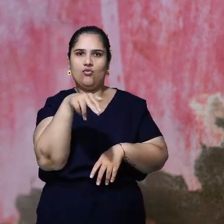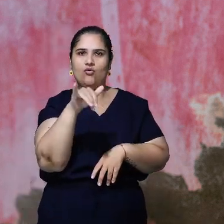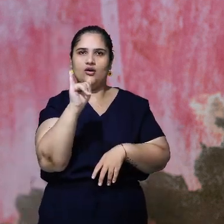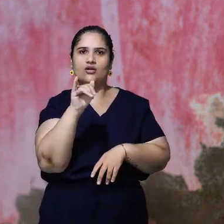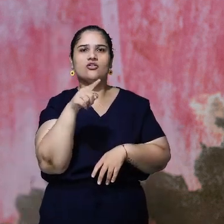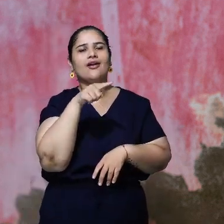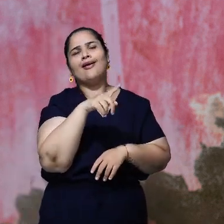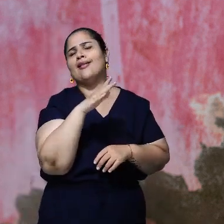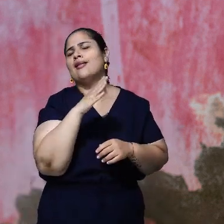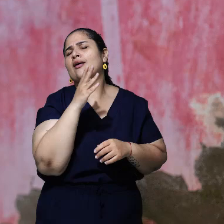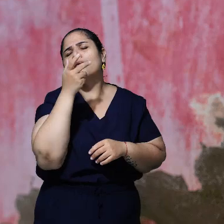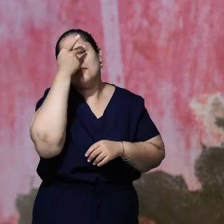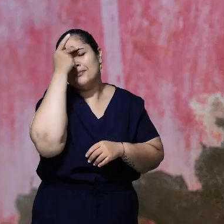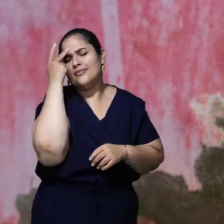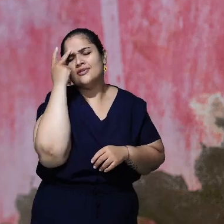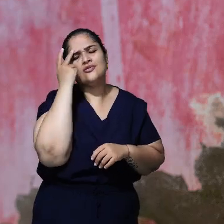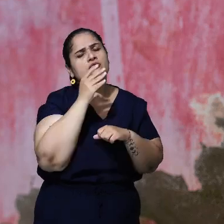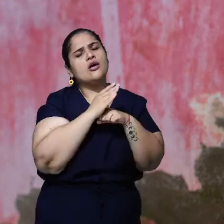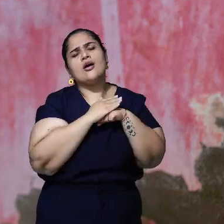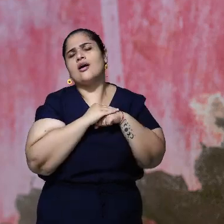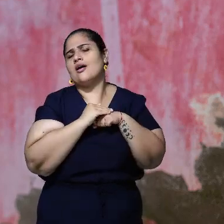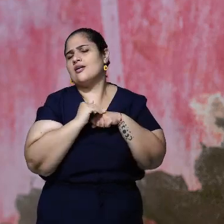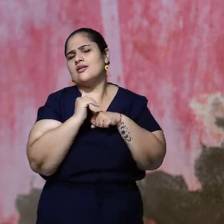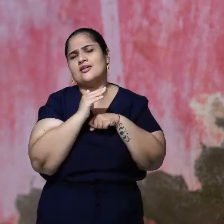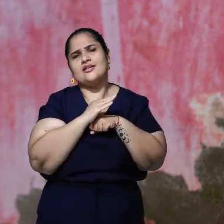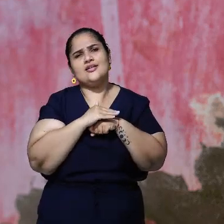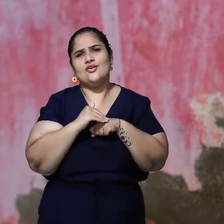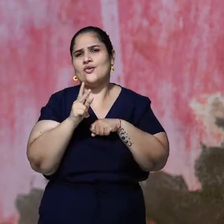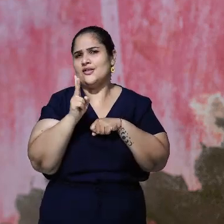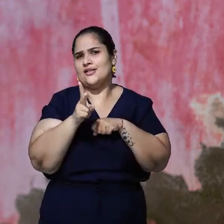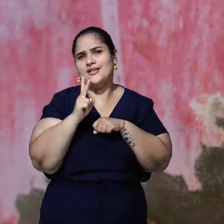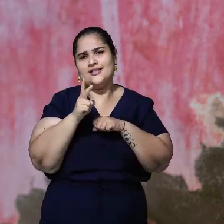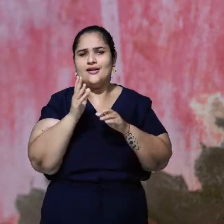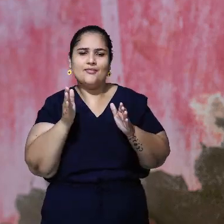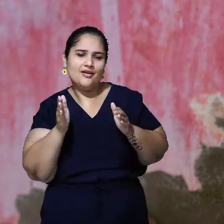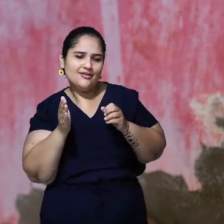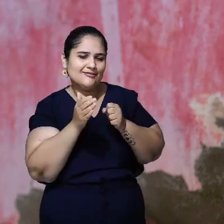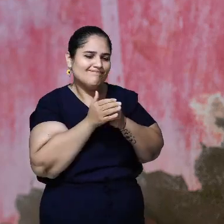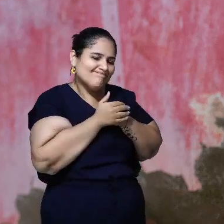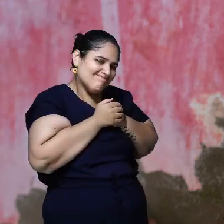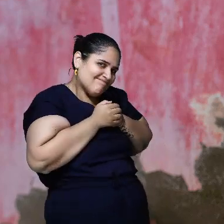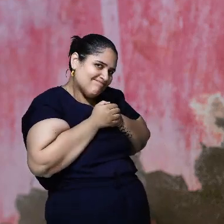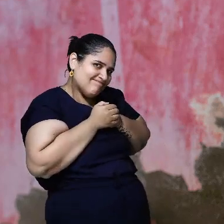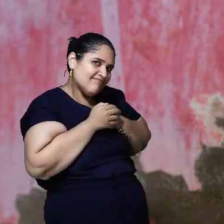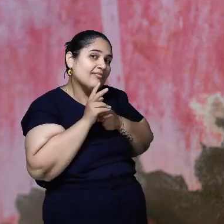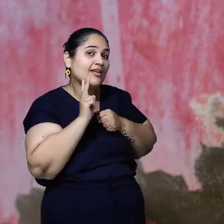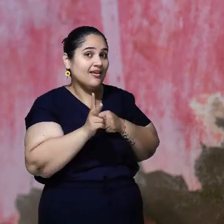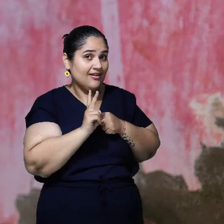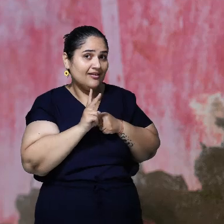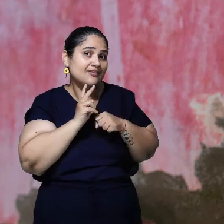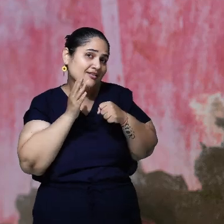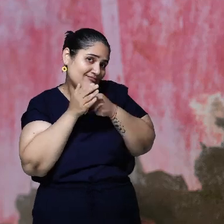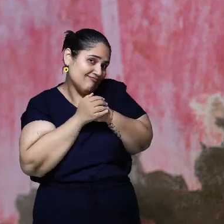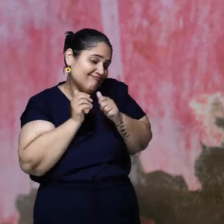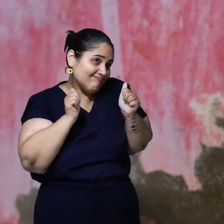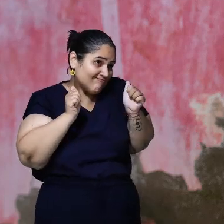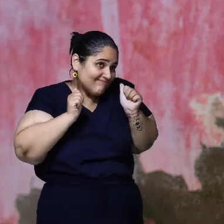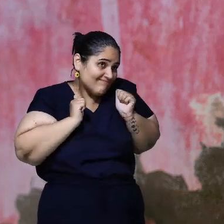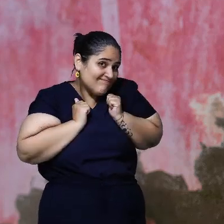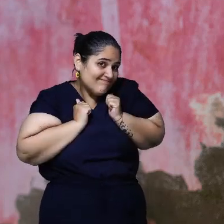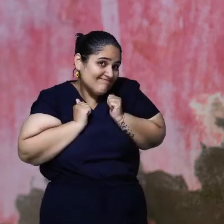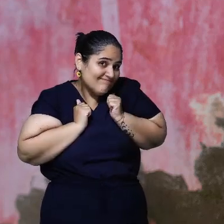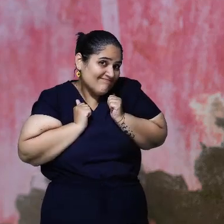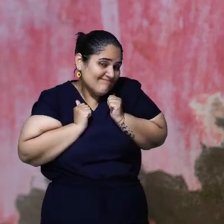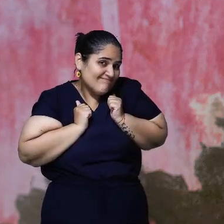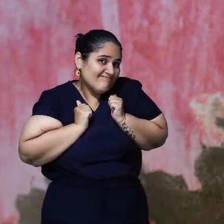muito carinhosa, né? Sempre ali no mundinho dela. Vive mais trancada do que